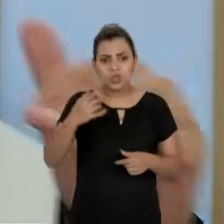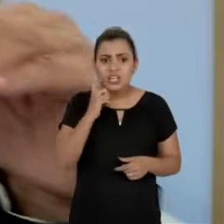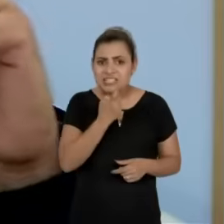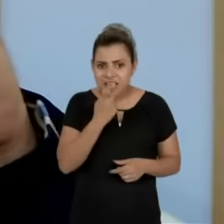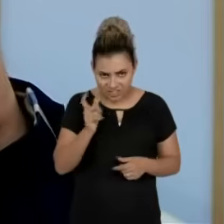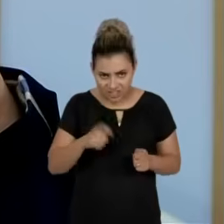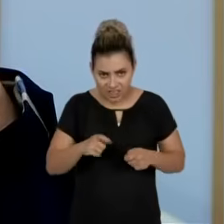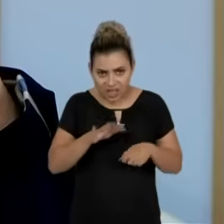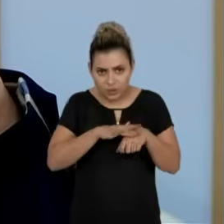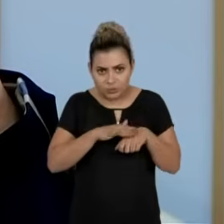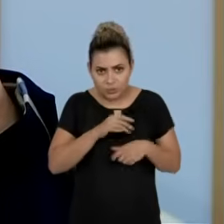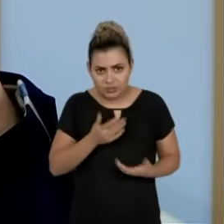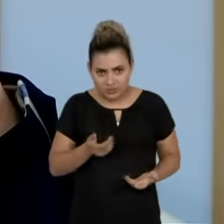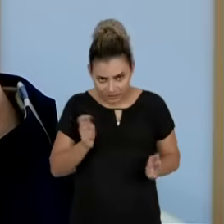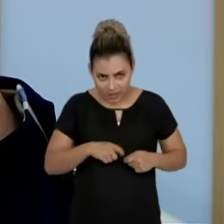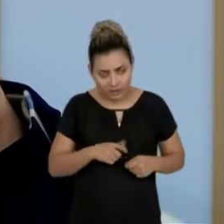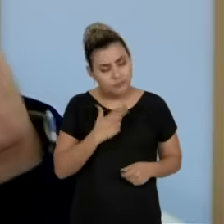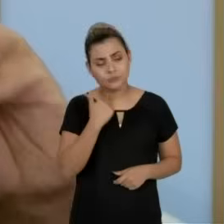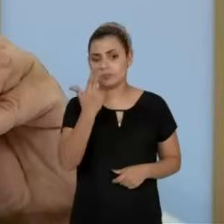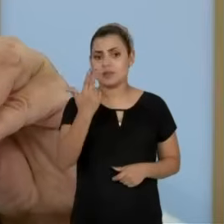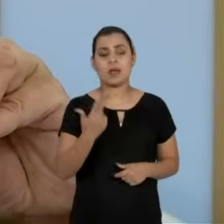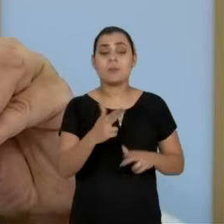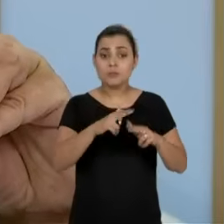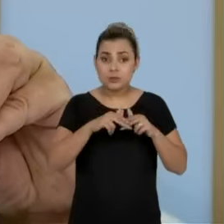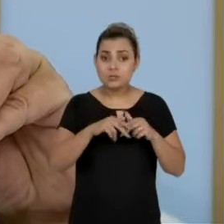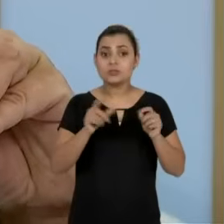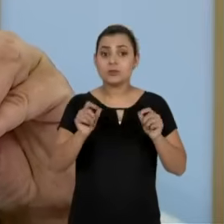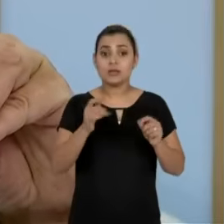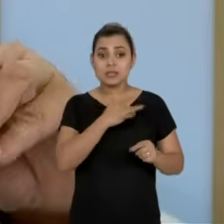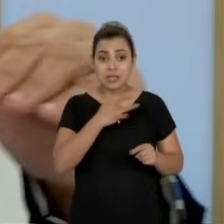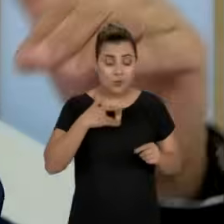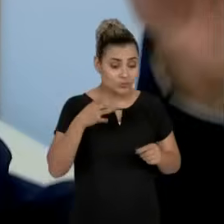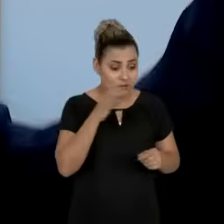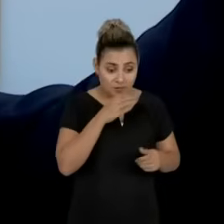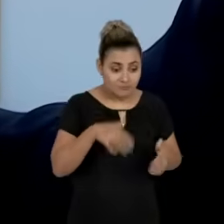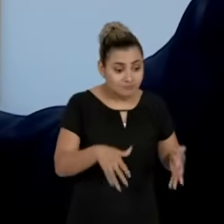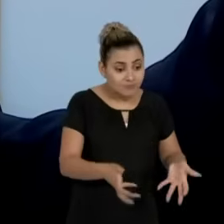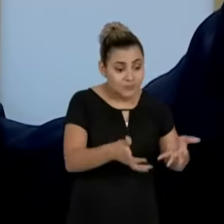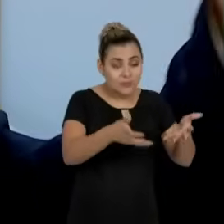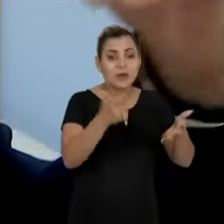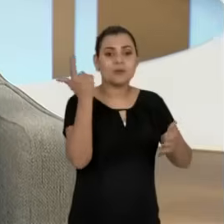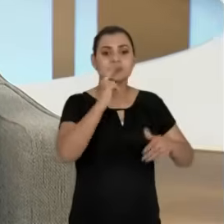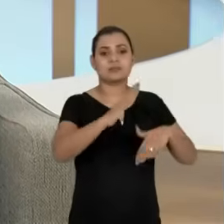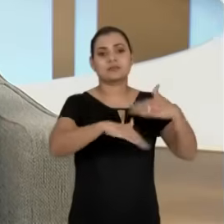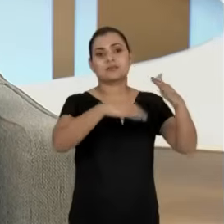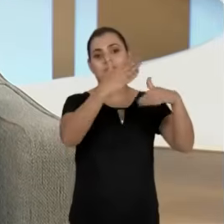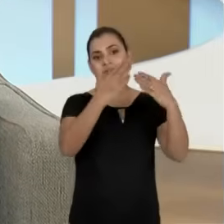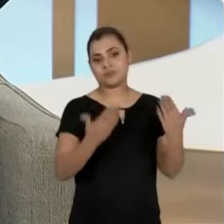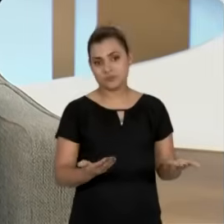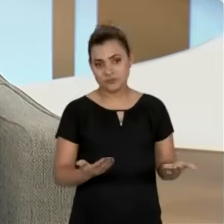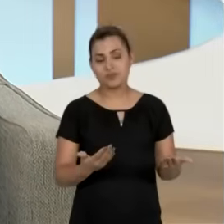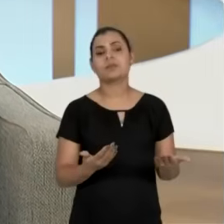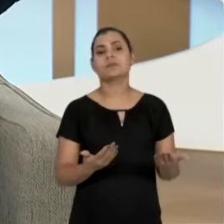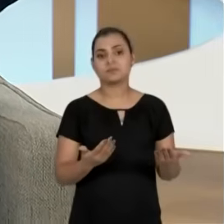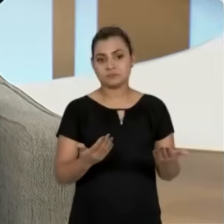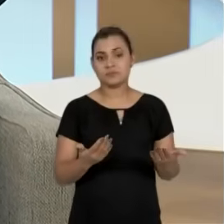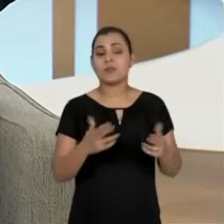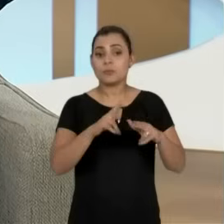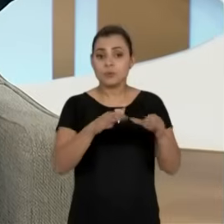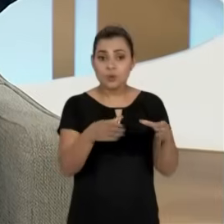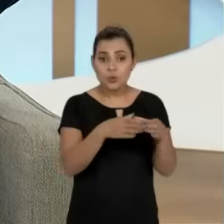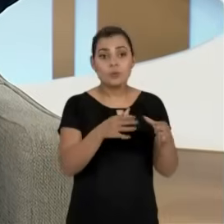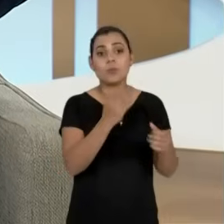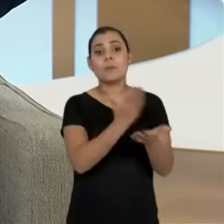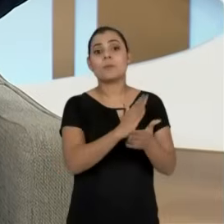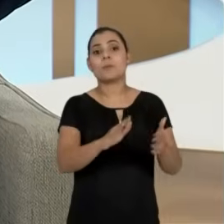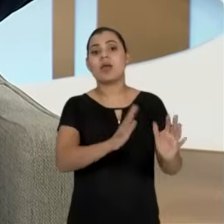Então, realmente, na hora que você quebra a emergência da saúde, eles têm condições de se desenvolver, a mão de obra fica... Até a comunidade para de brigar.